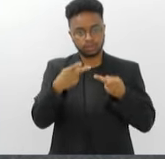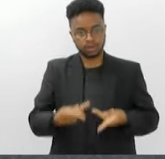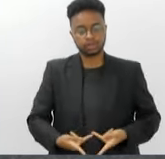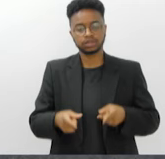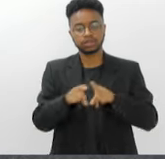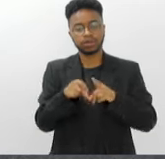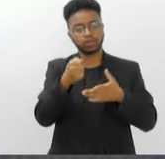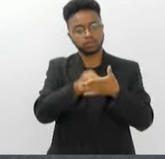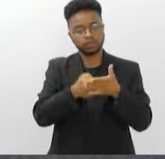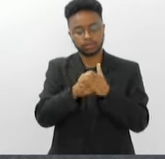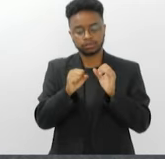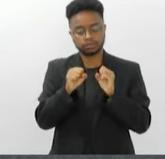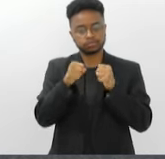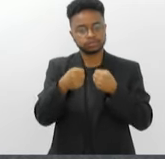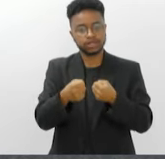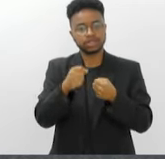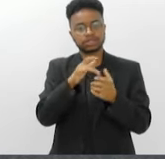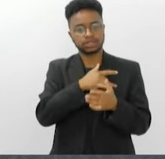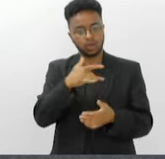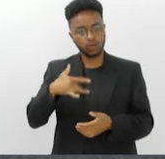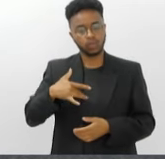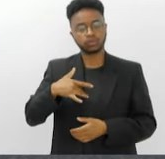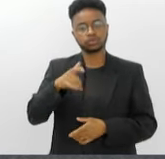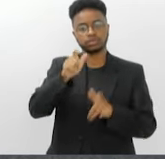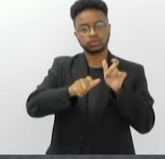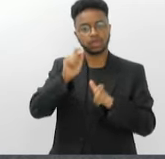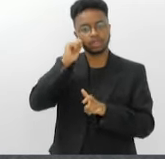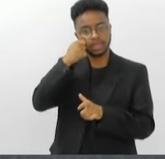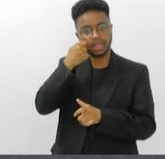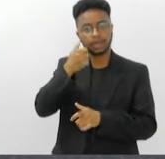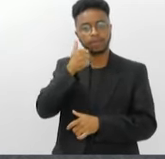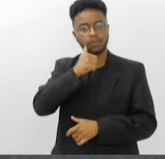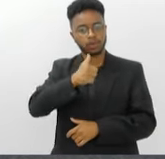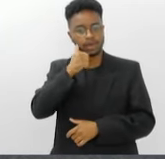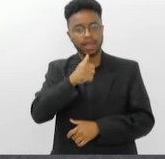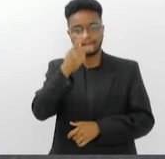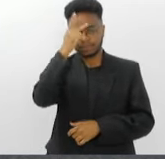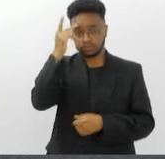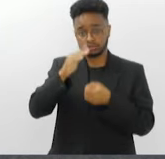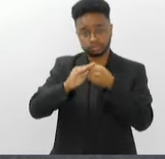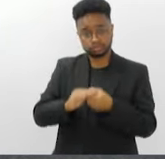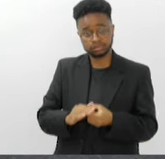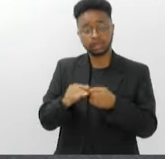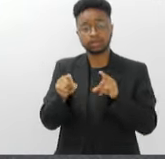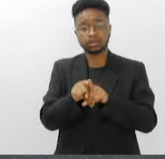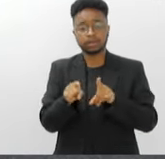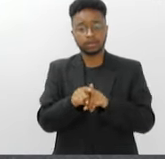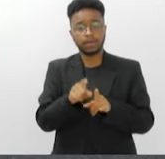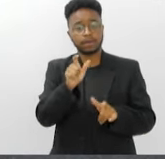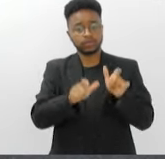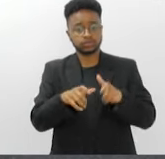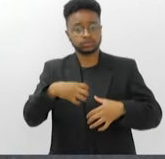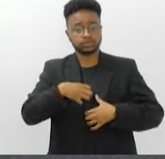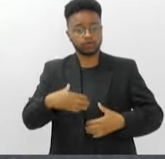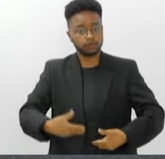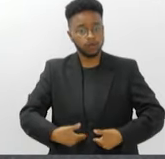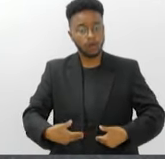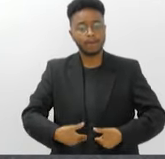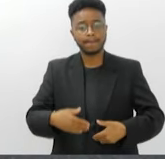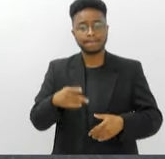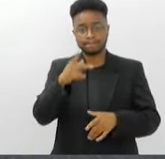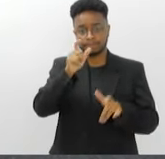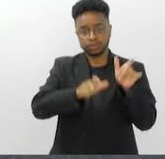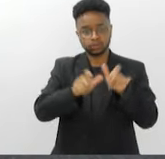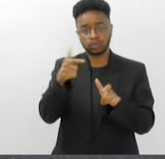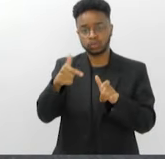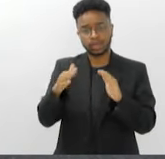direitos humanos. Lutar pelas mulheres, pelos negros e negras, pelos menos favorecidos, por aqueles que passam fome, por aqueles que não